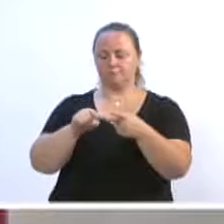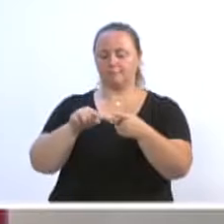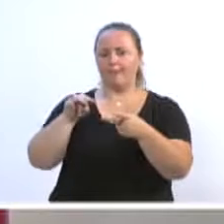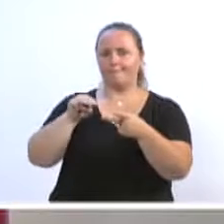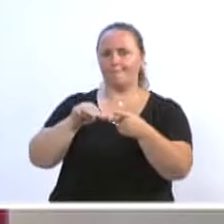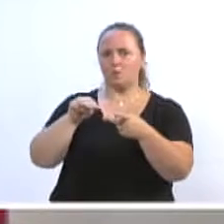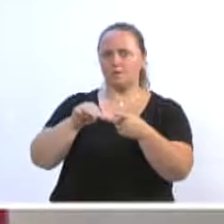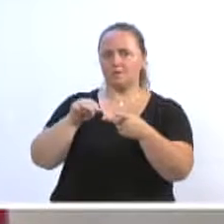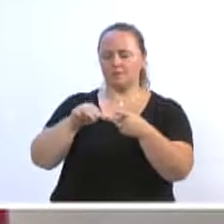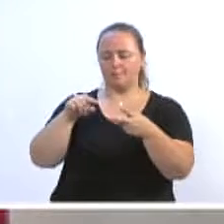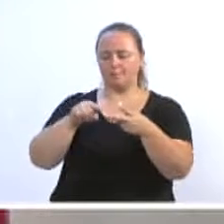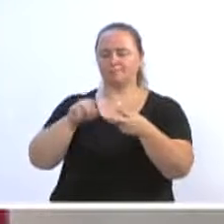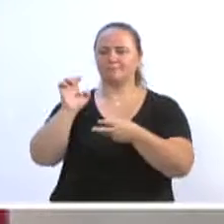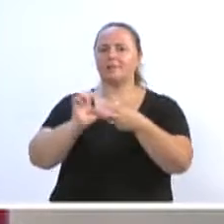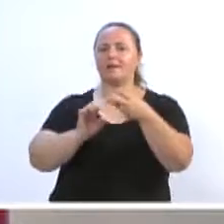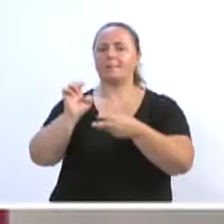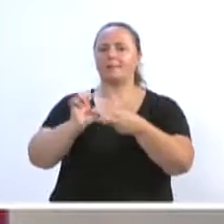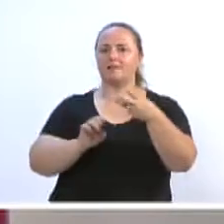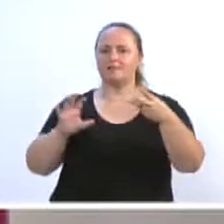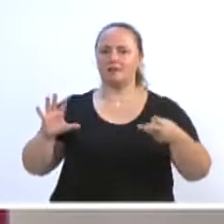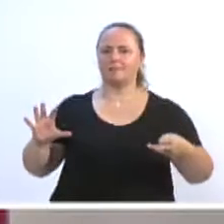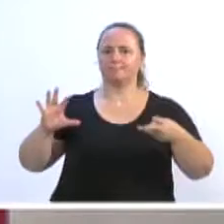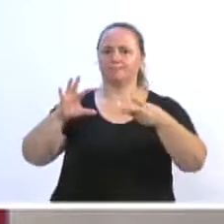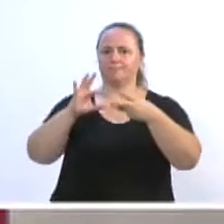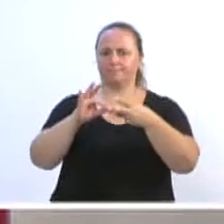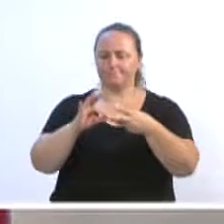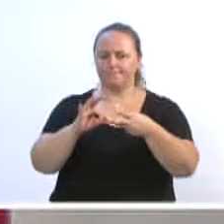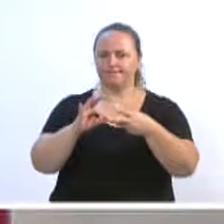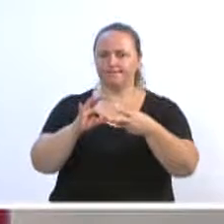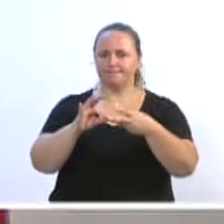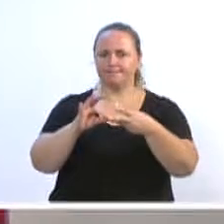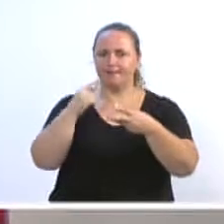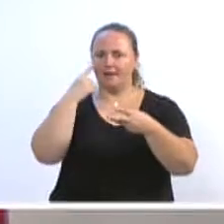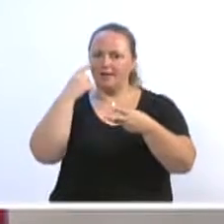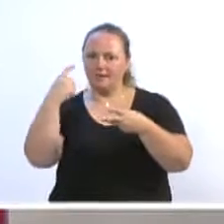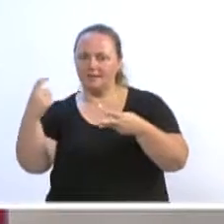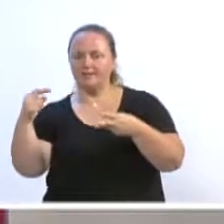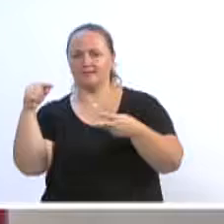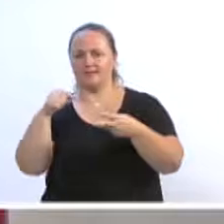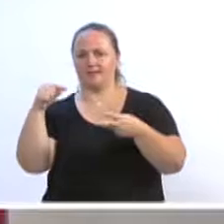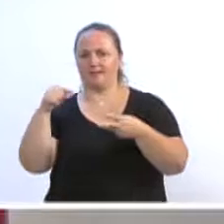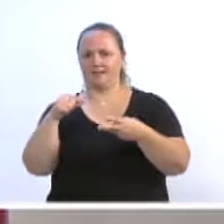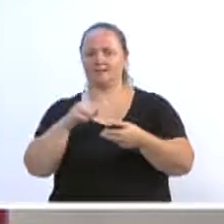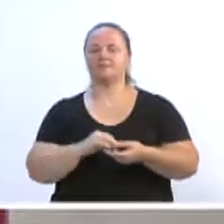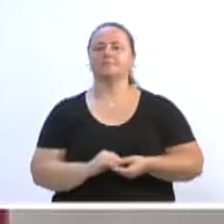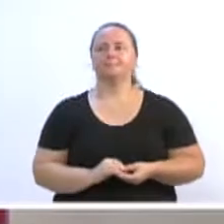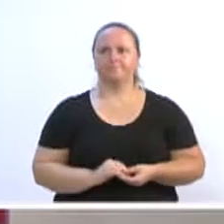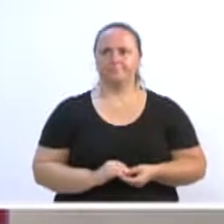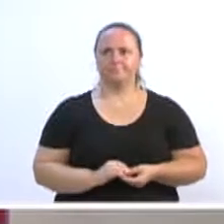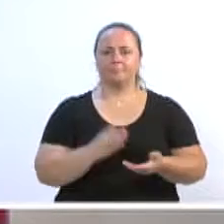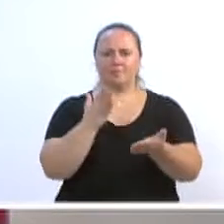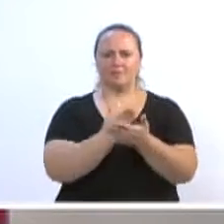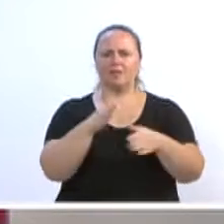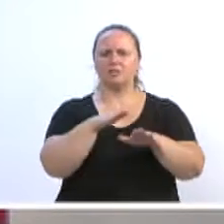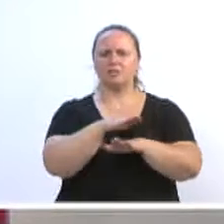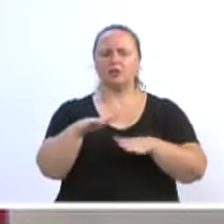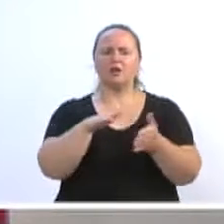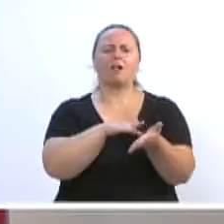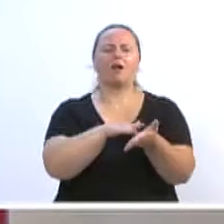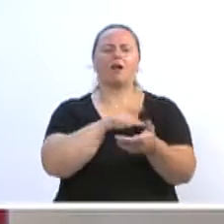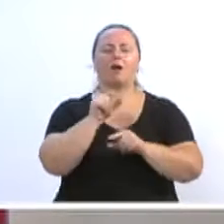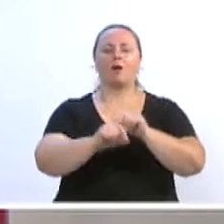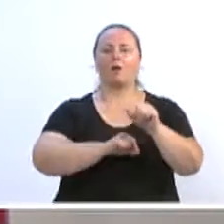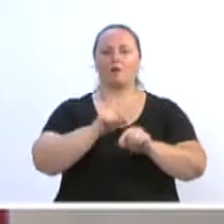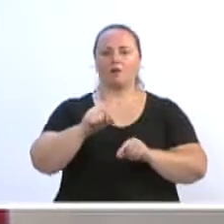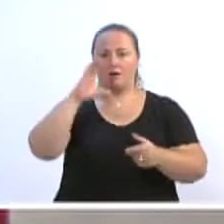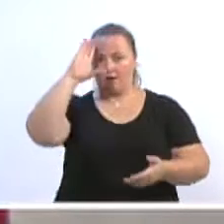municipal e pelas empresas de Blumenau interessadas no programa. O pacto de mediocridade que eu me refiro seria